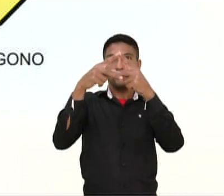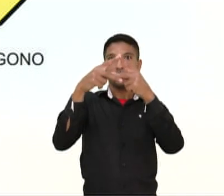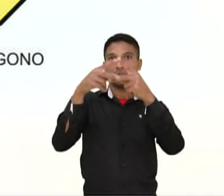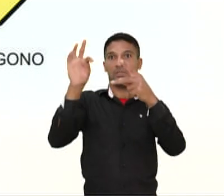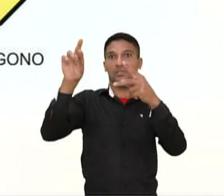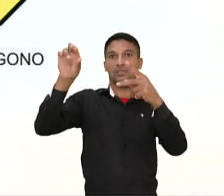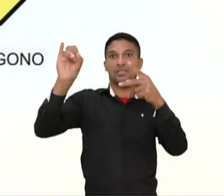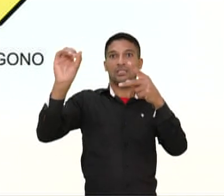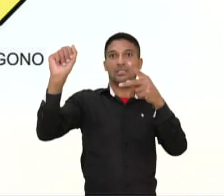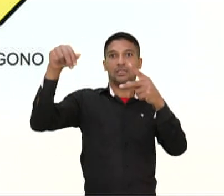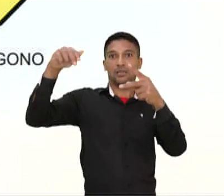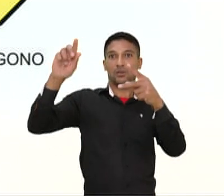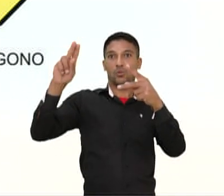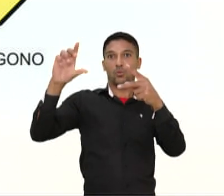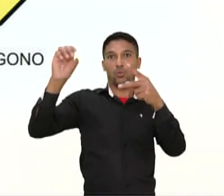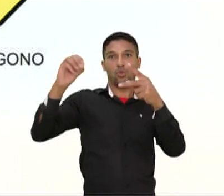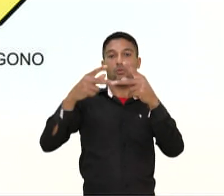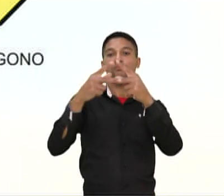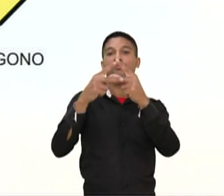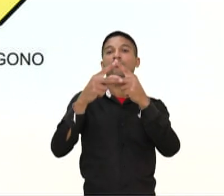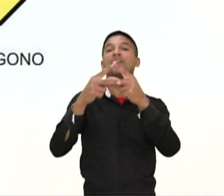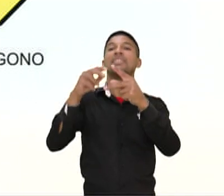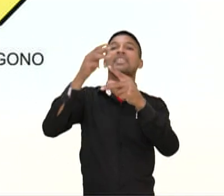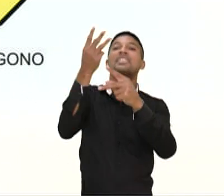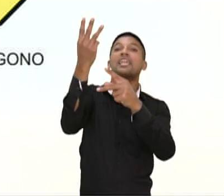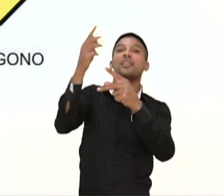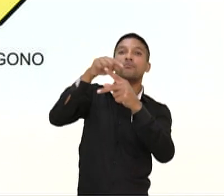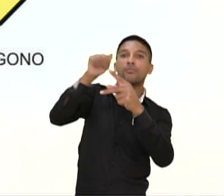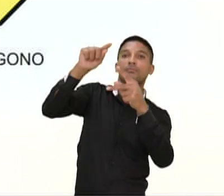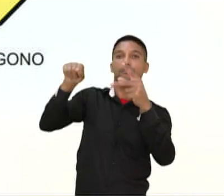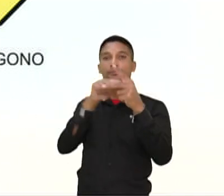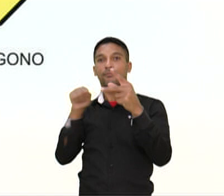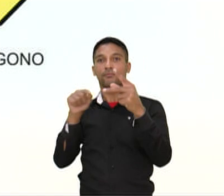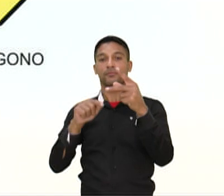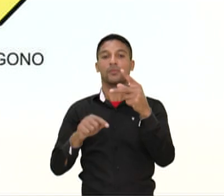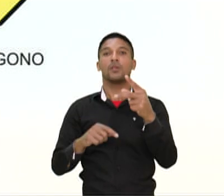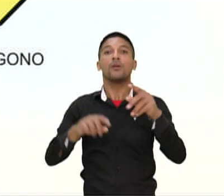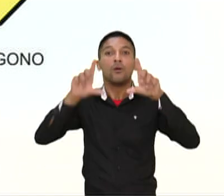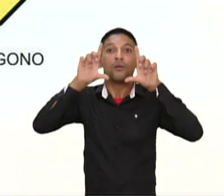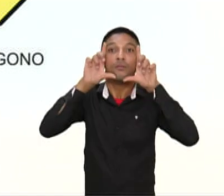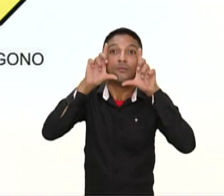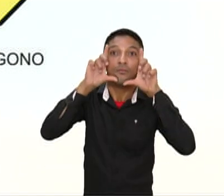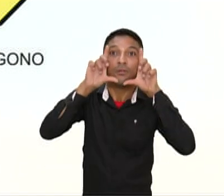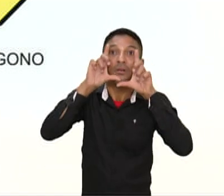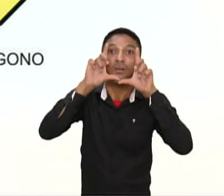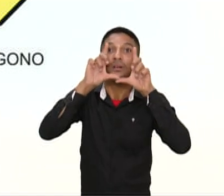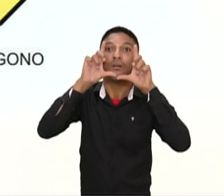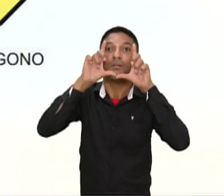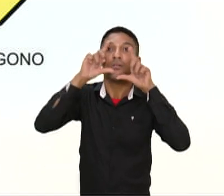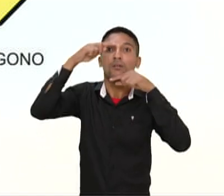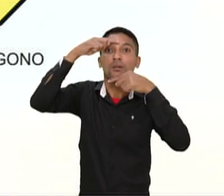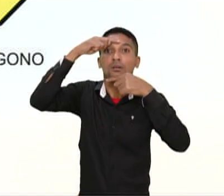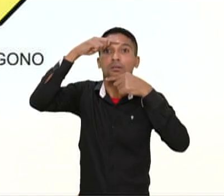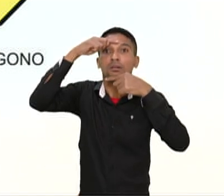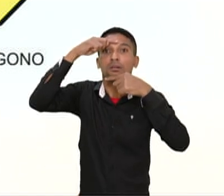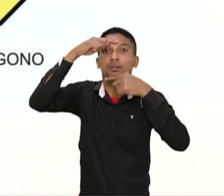ok? Segundo, quadrado, 4 lados. Terceiro ali,